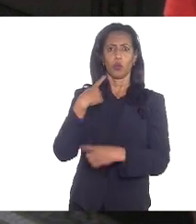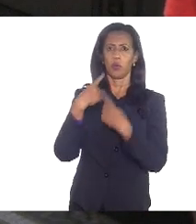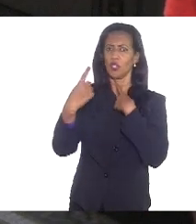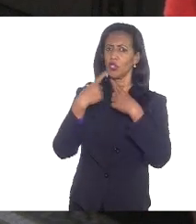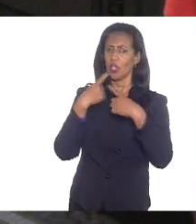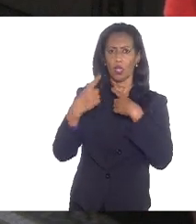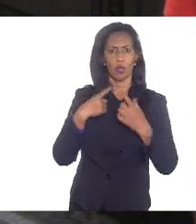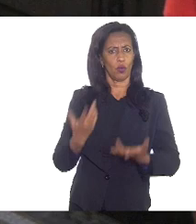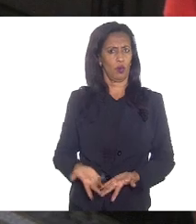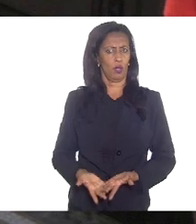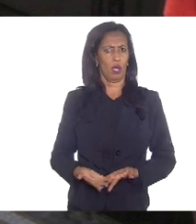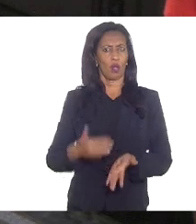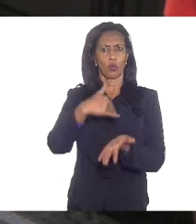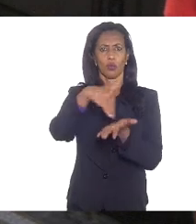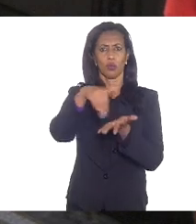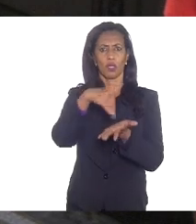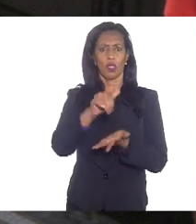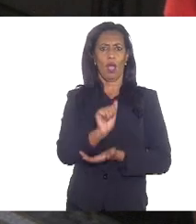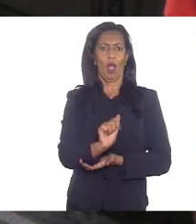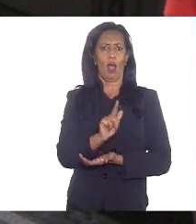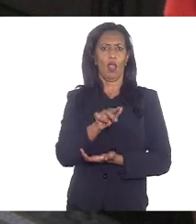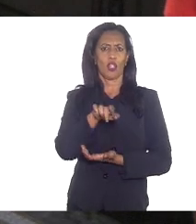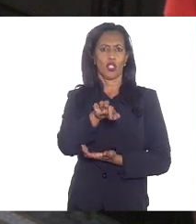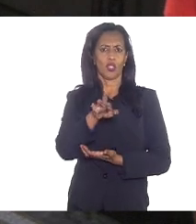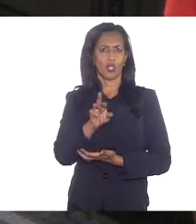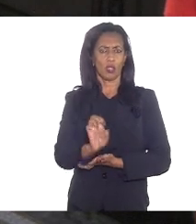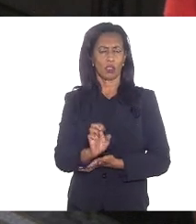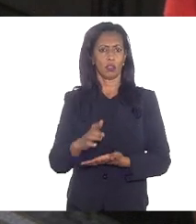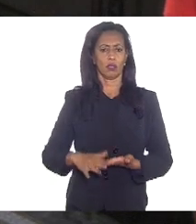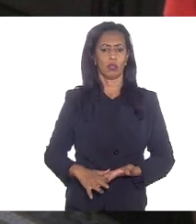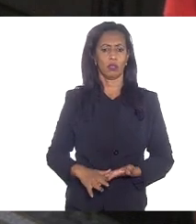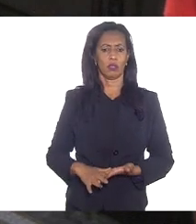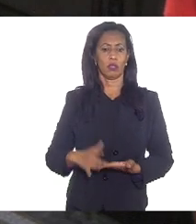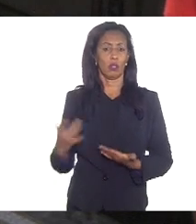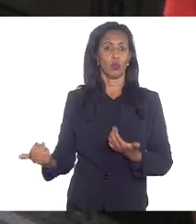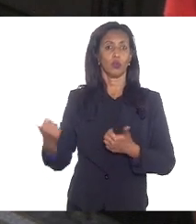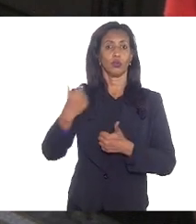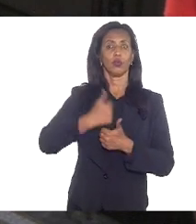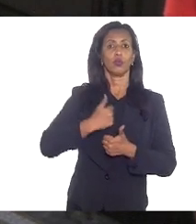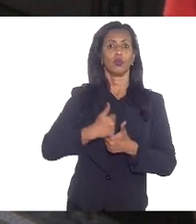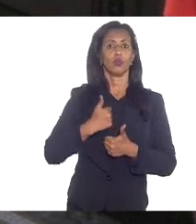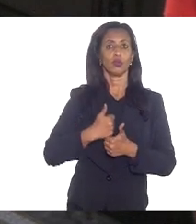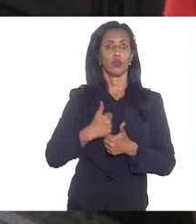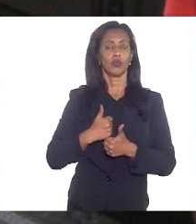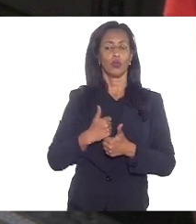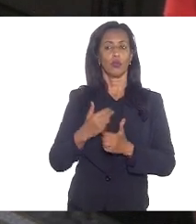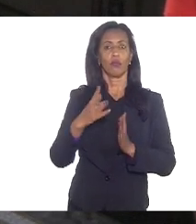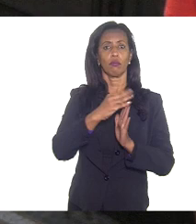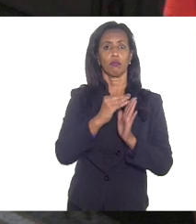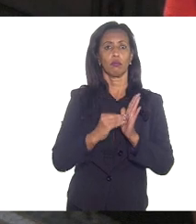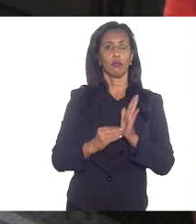dialogar do atual secretário Alexandre Valle. E o substitutivo que foi construído